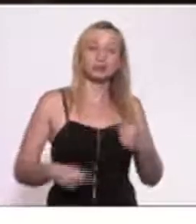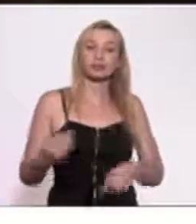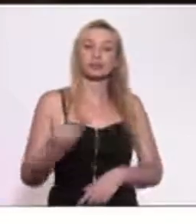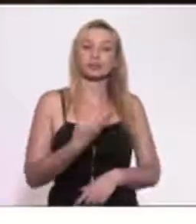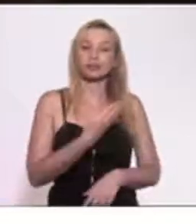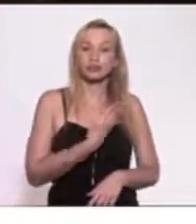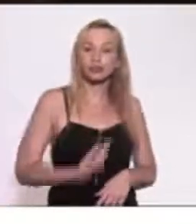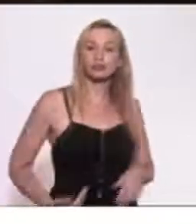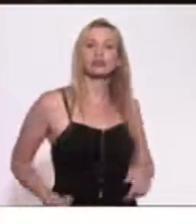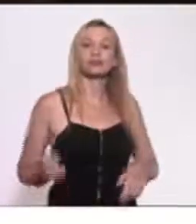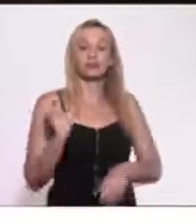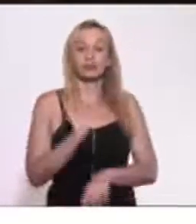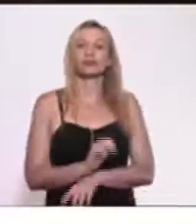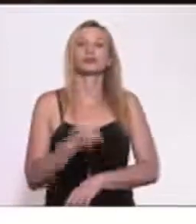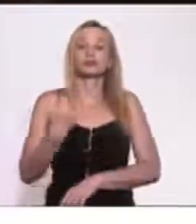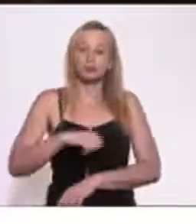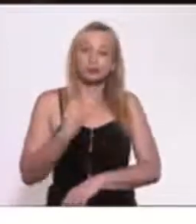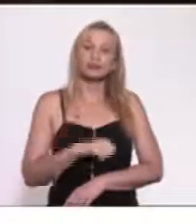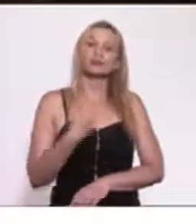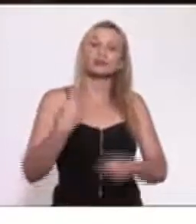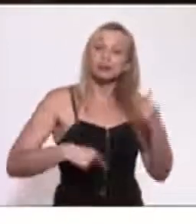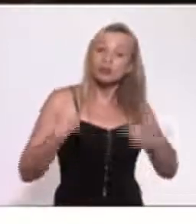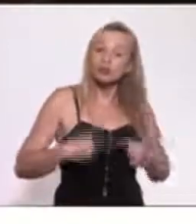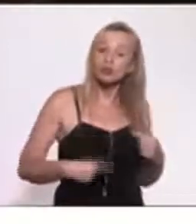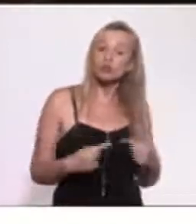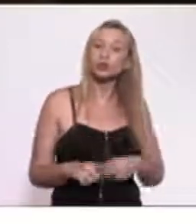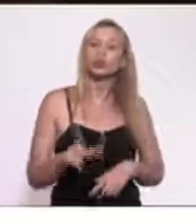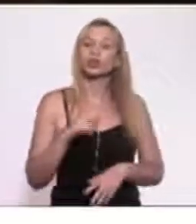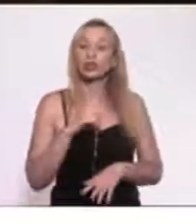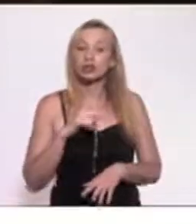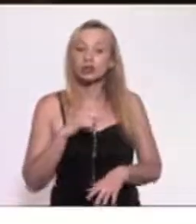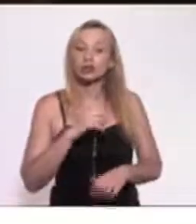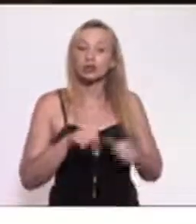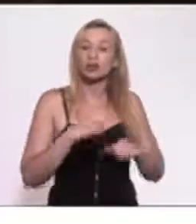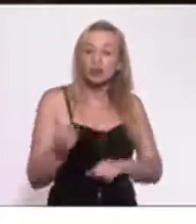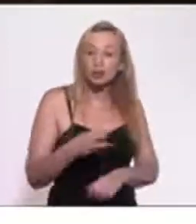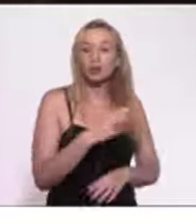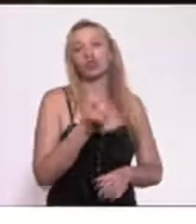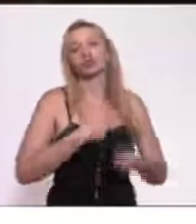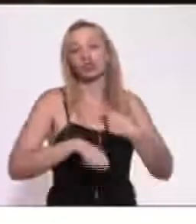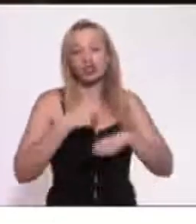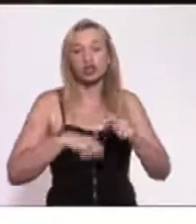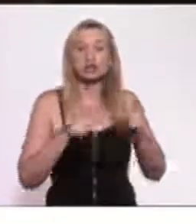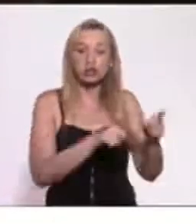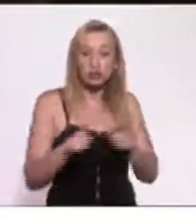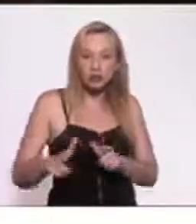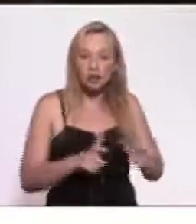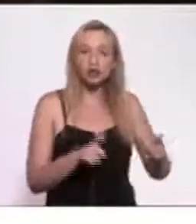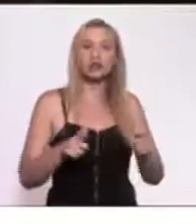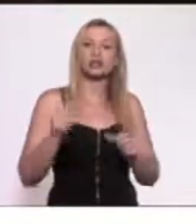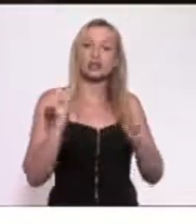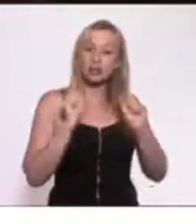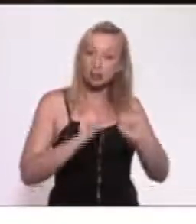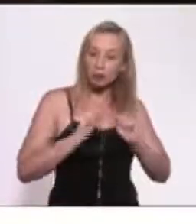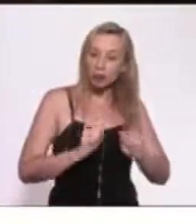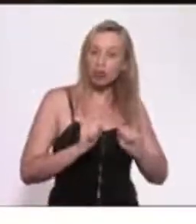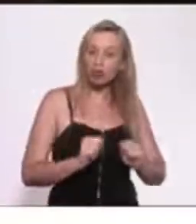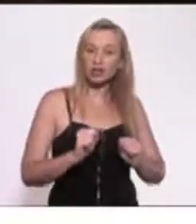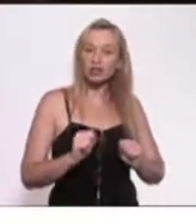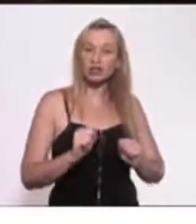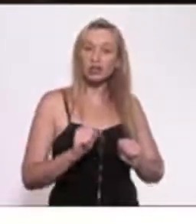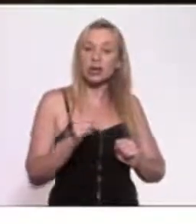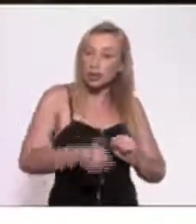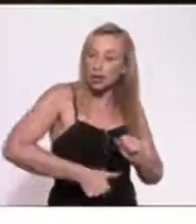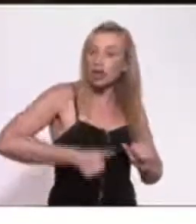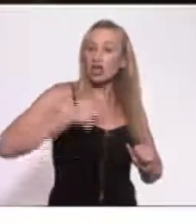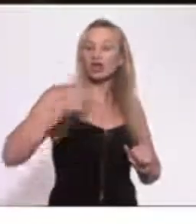estadual precisa ser sim uma política onde se tem uma reforma administrativa em locais que possam ser mais enxutos e mais